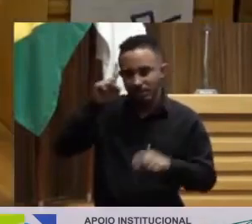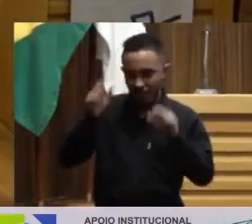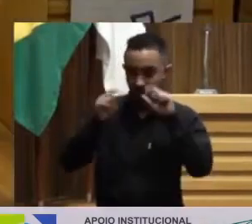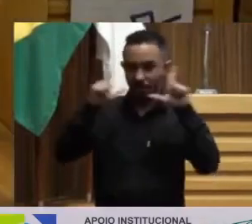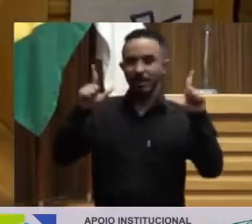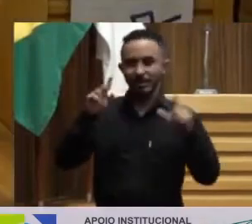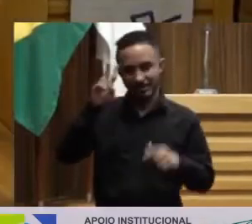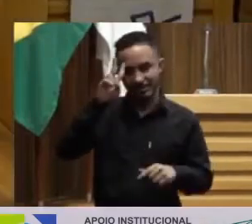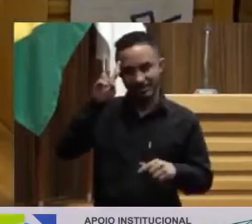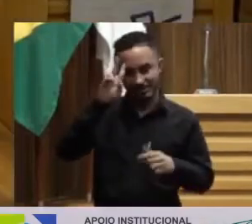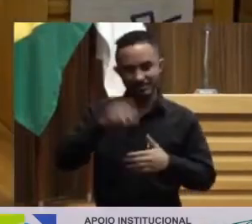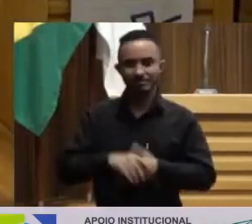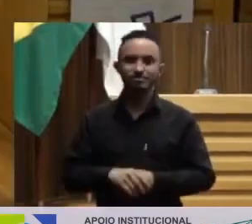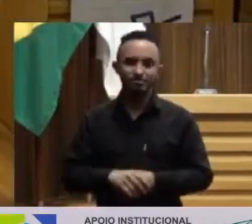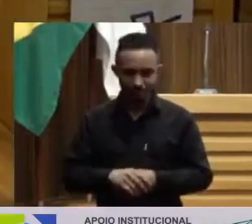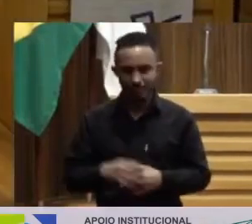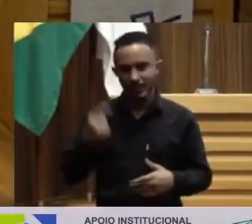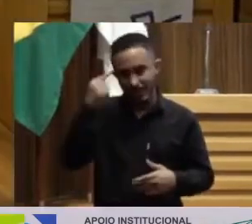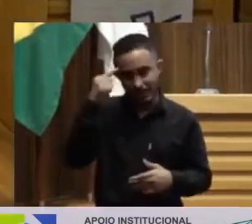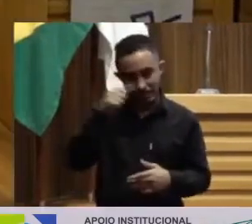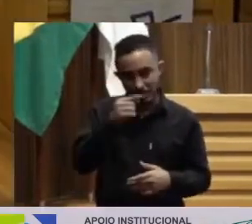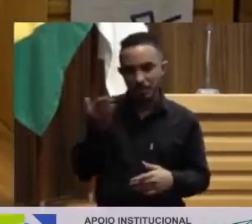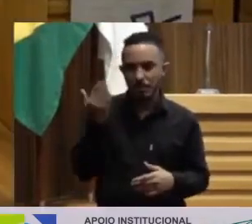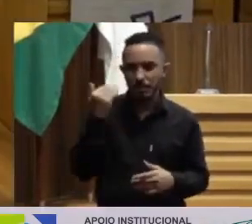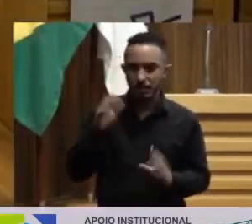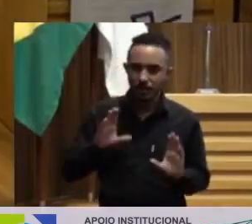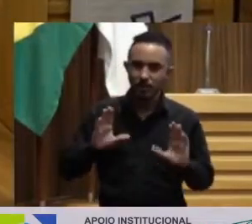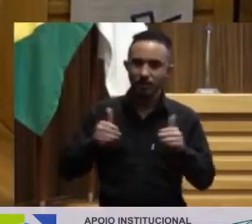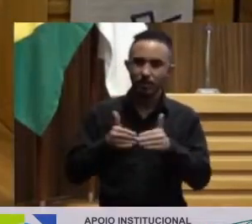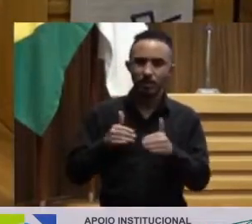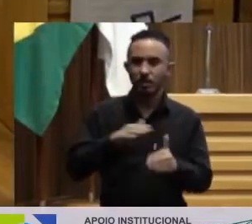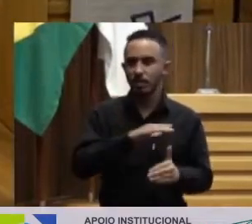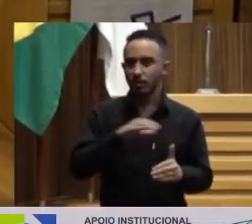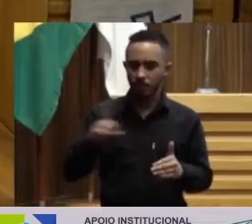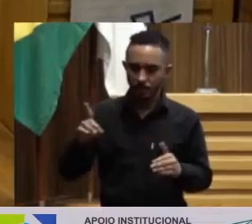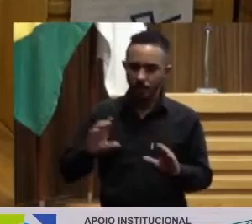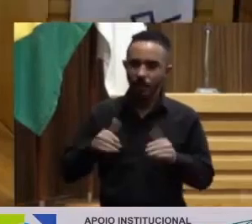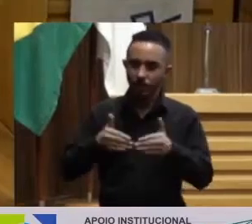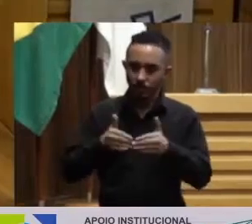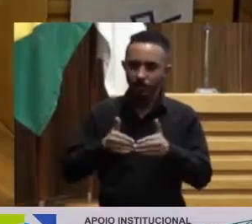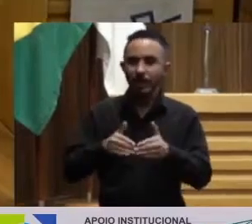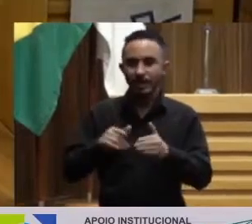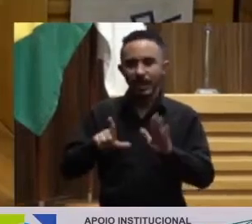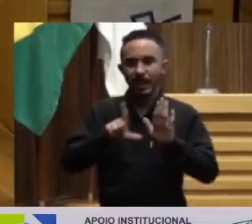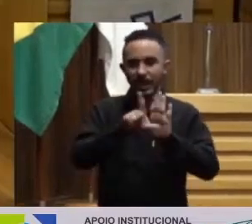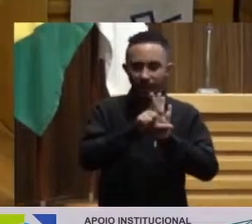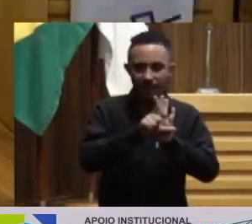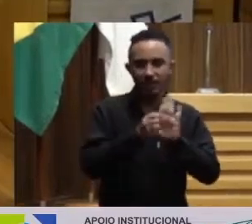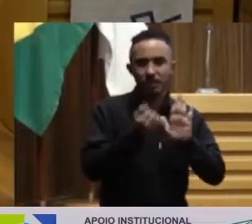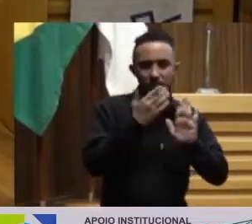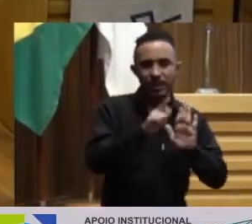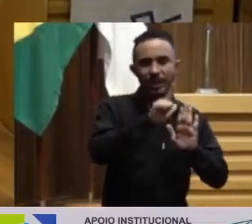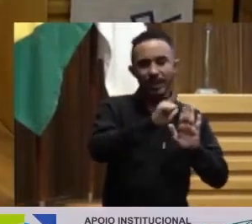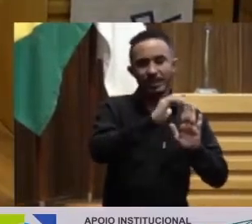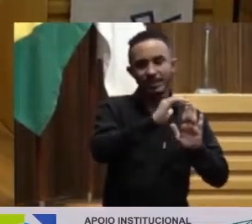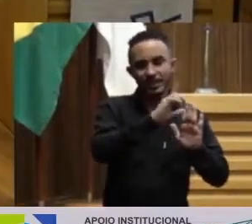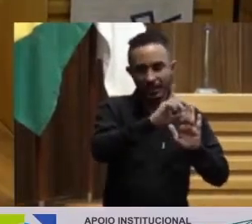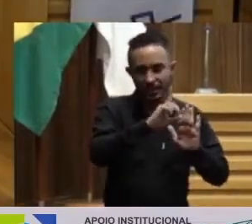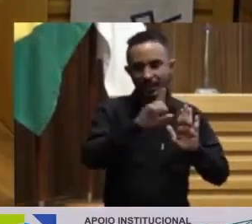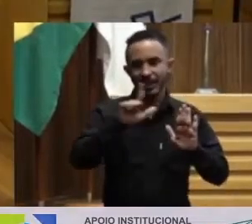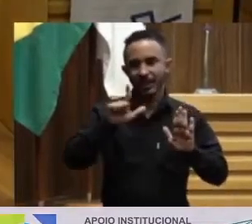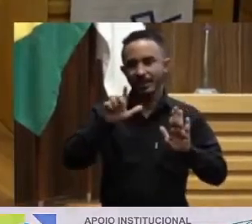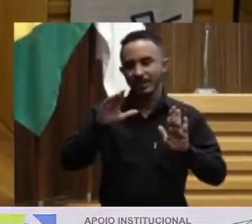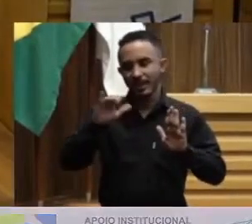Mercadante, na semana passada, a reunião da coordenação da frente tirou lei do bem, LCD, LCI e a